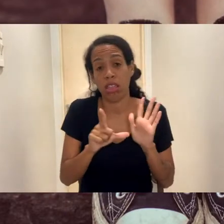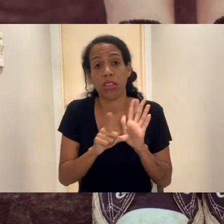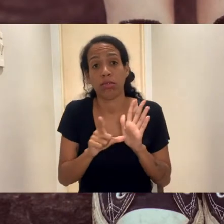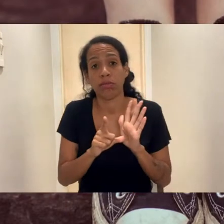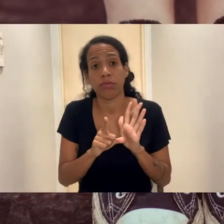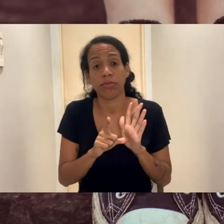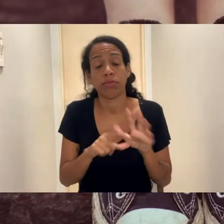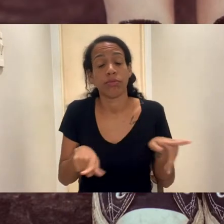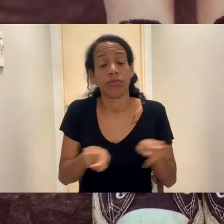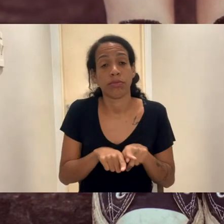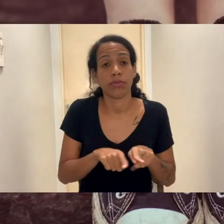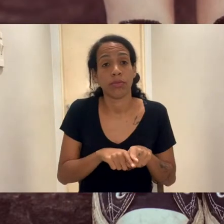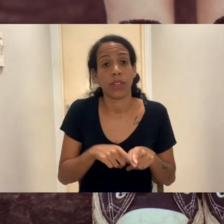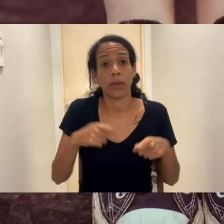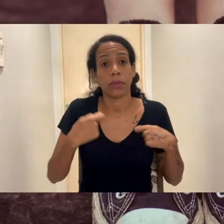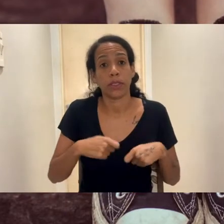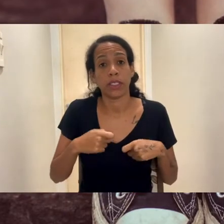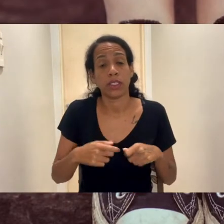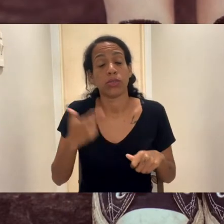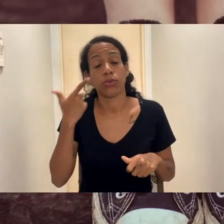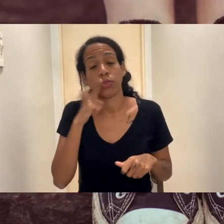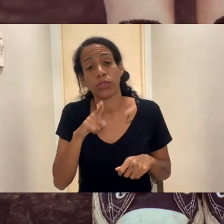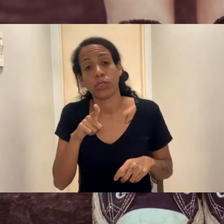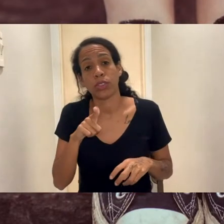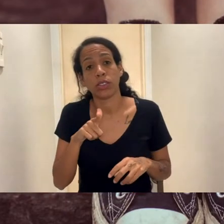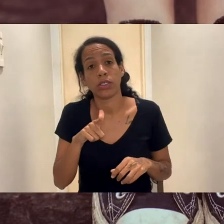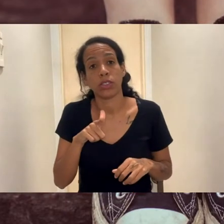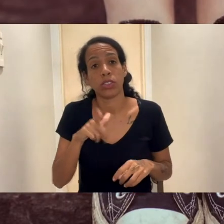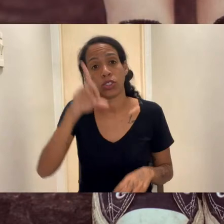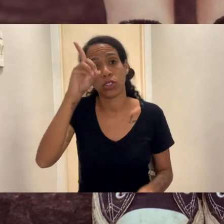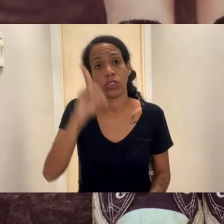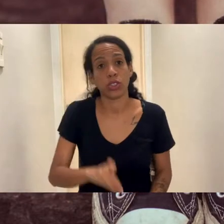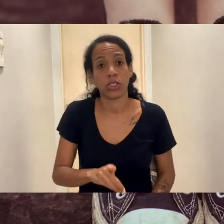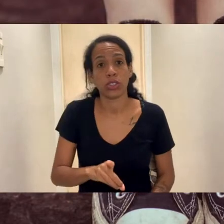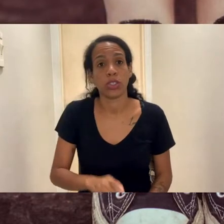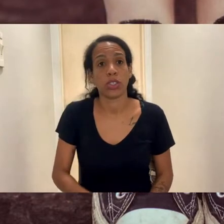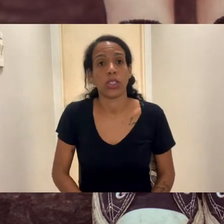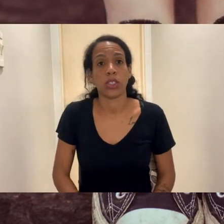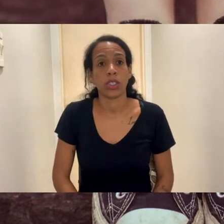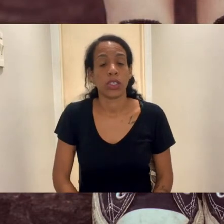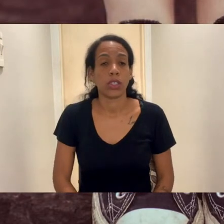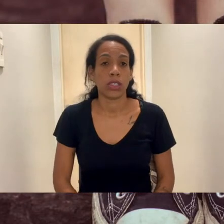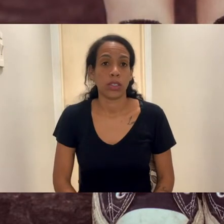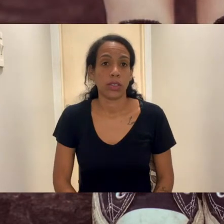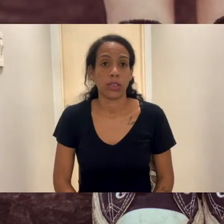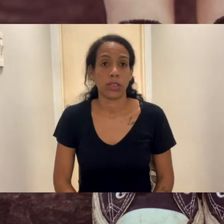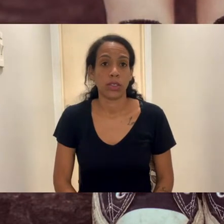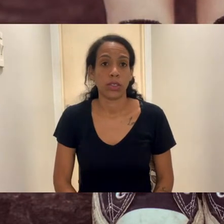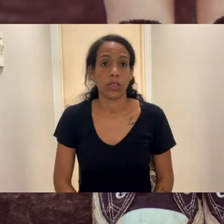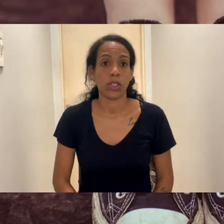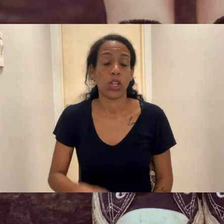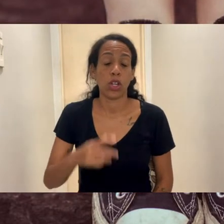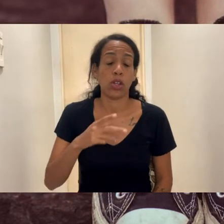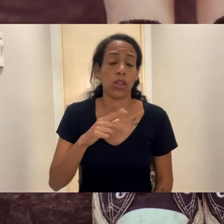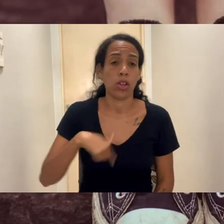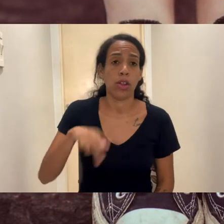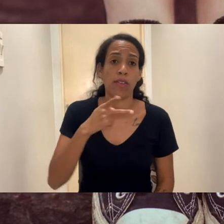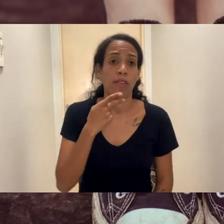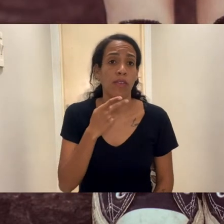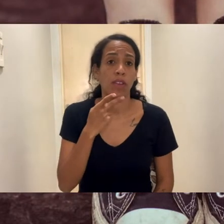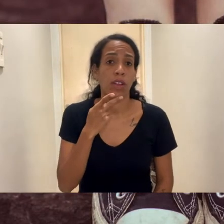que sejam mais garantidoras de direitos. Então, quando a gente fala,